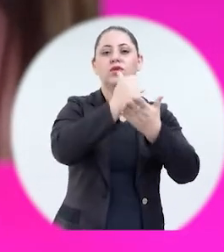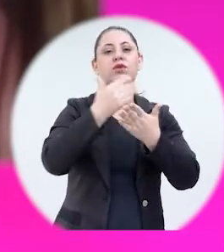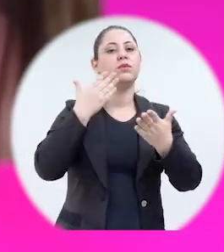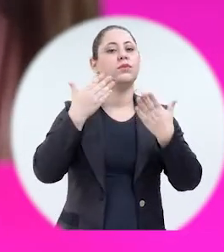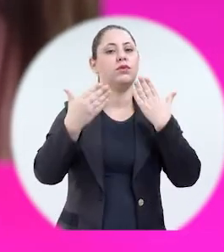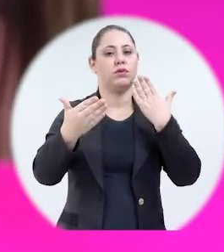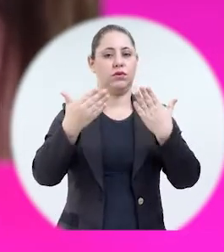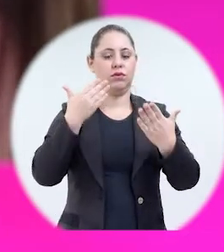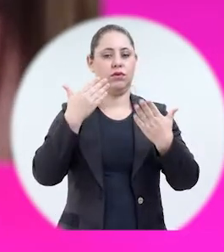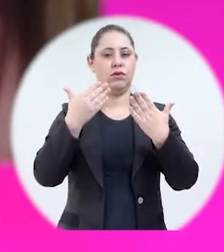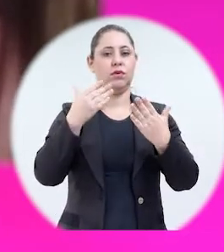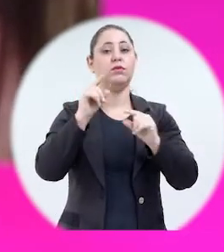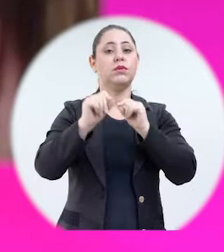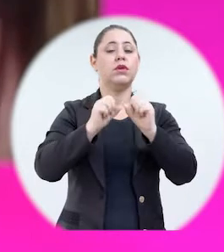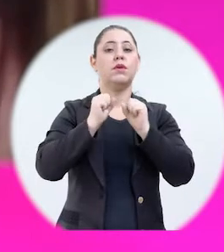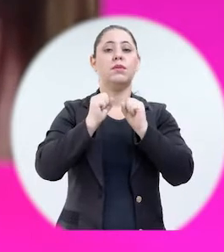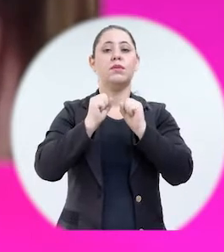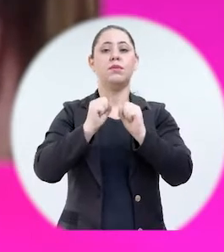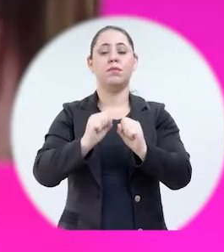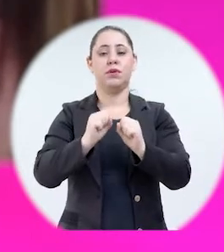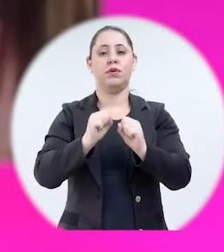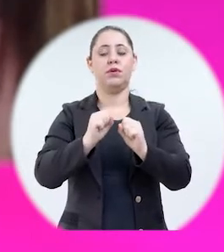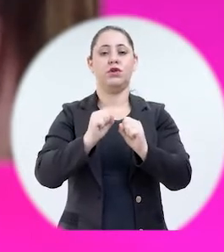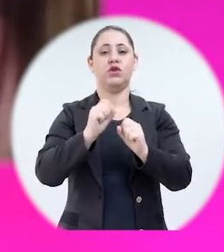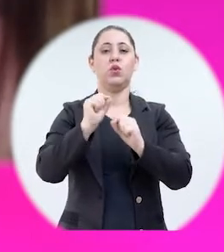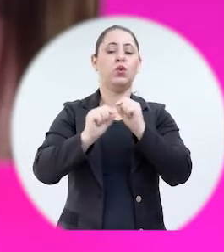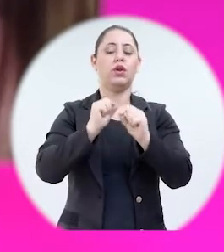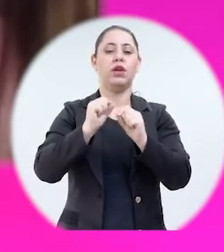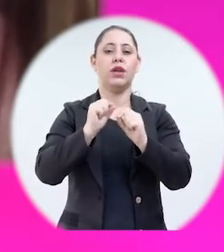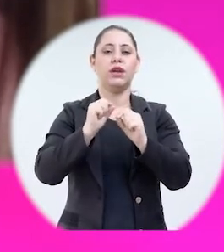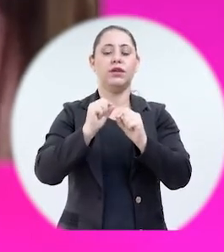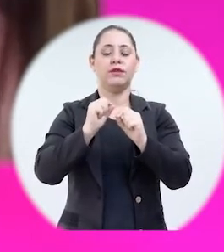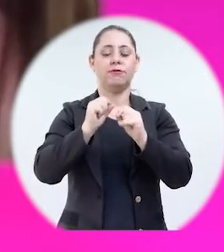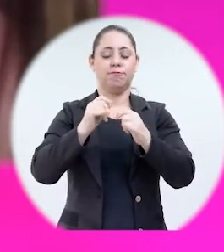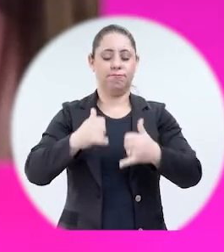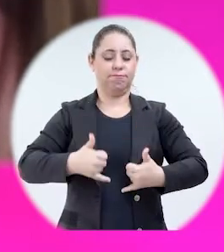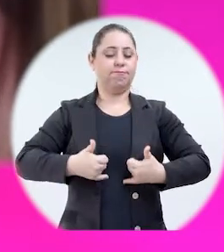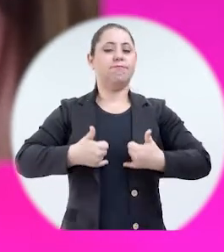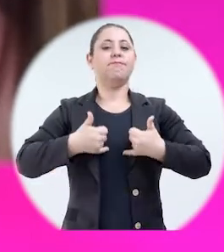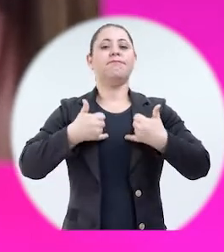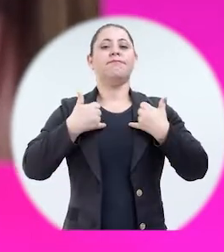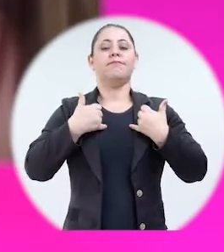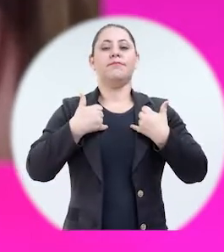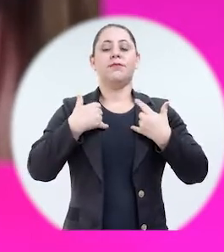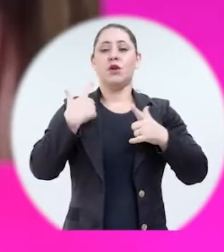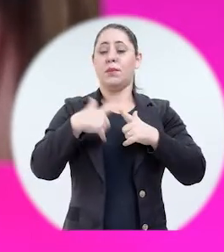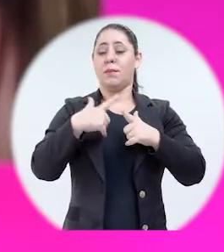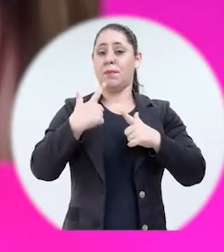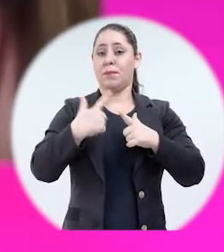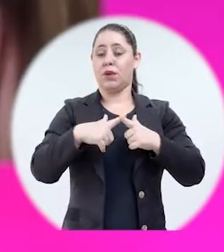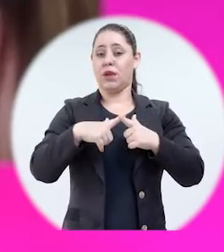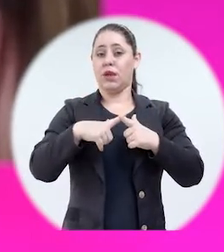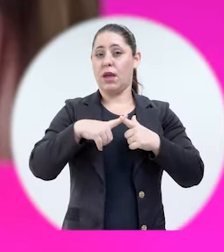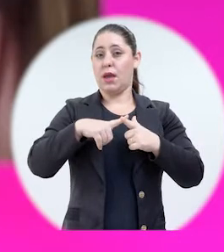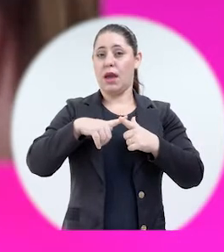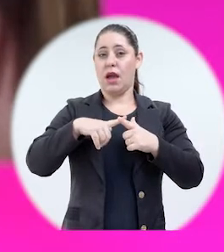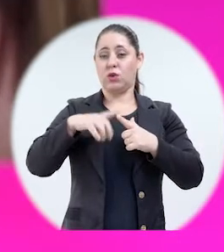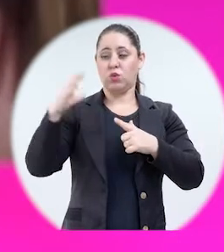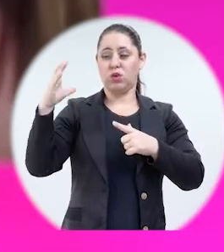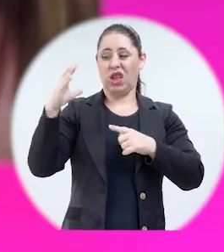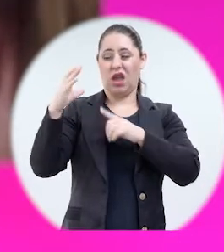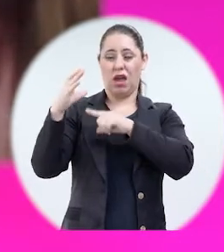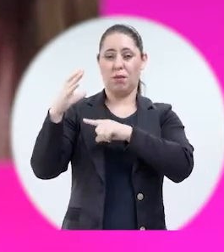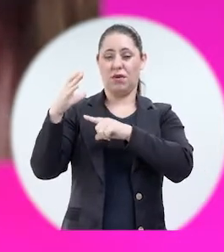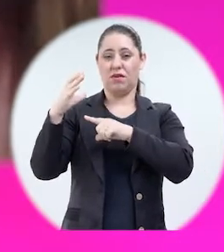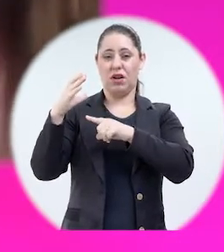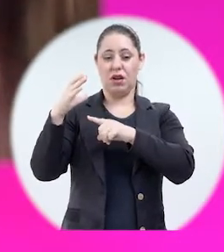psicológica, principalmente, para poder recuperar sua autoestima e seu empoderamento. Porque esses agressores,